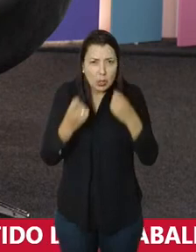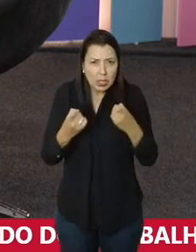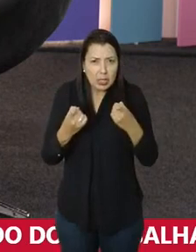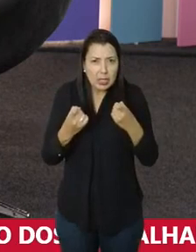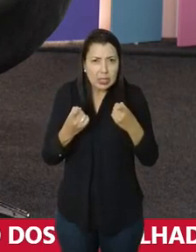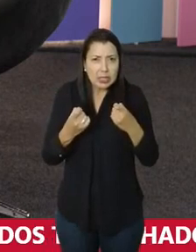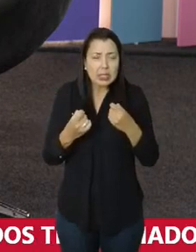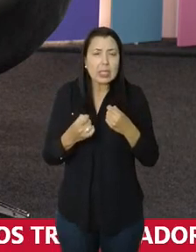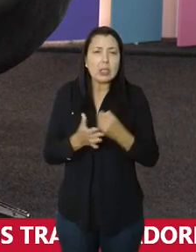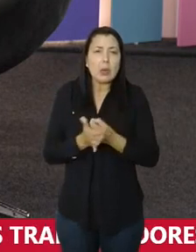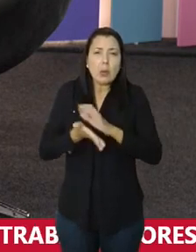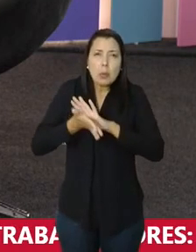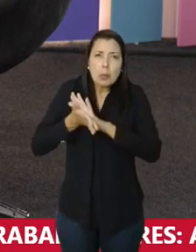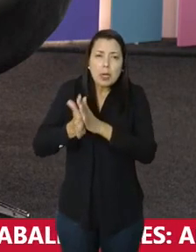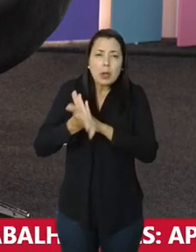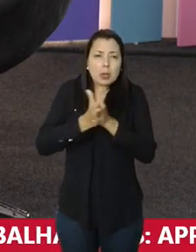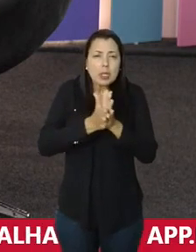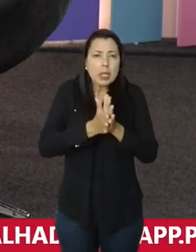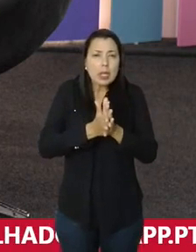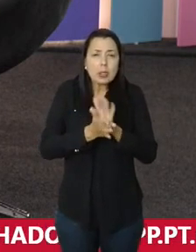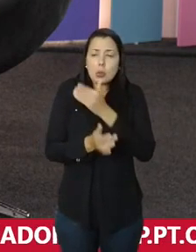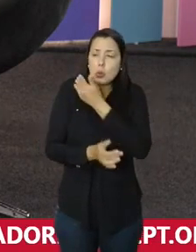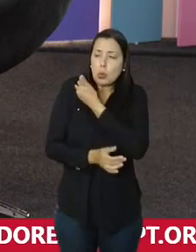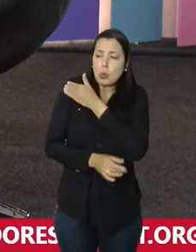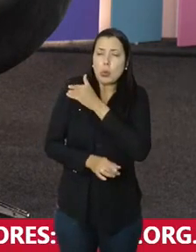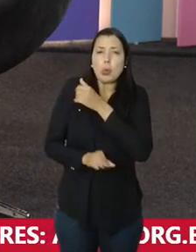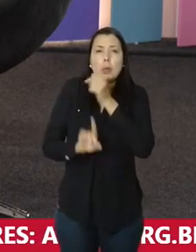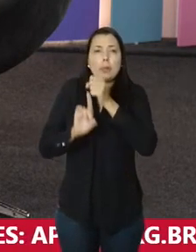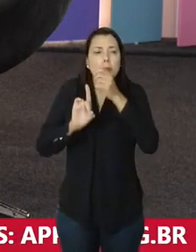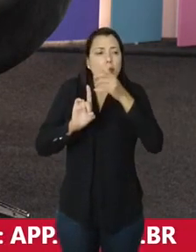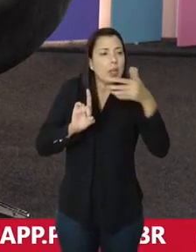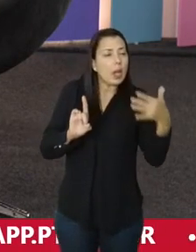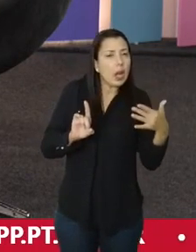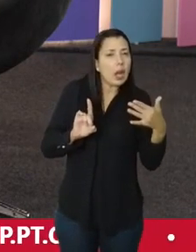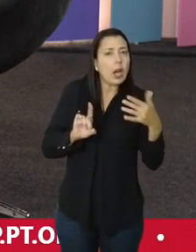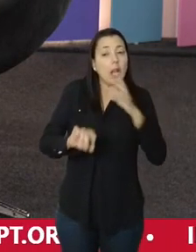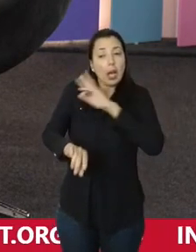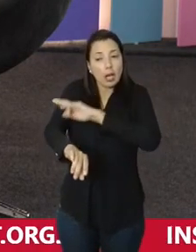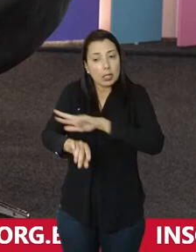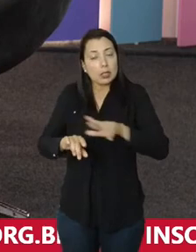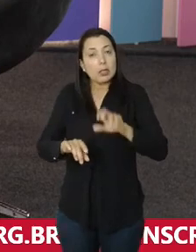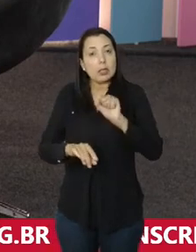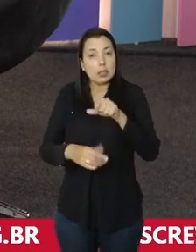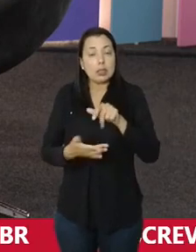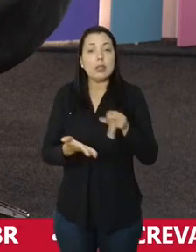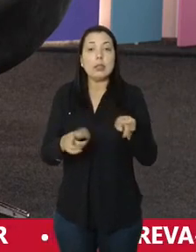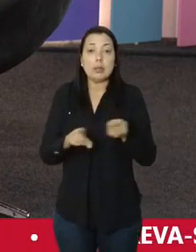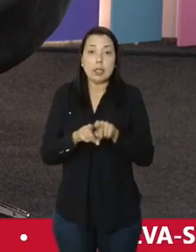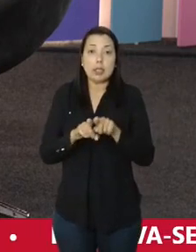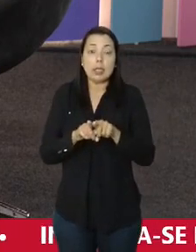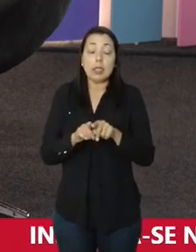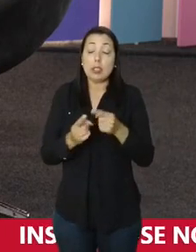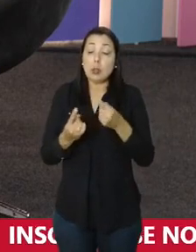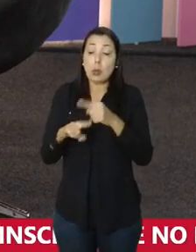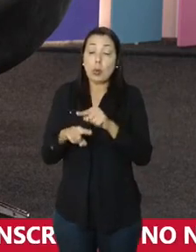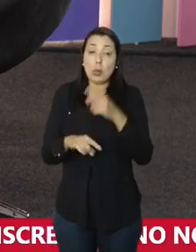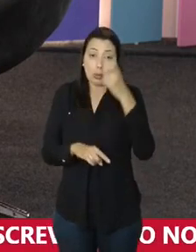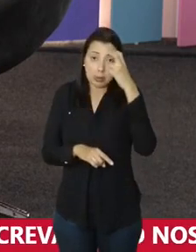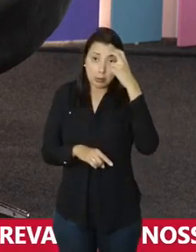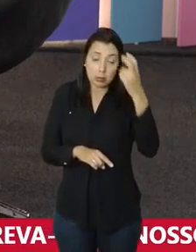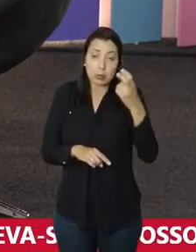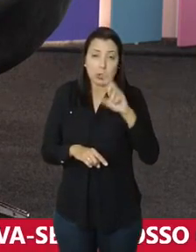caráter misógino, homofóbico, racista, ou seja, era a imposição da cultura,